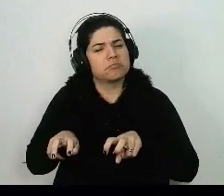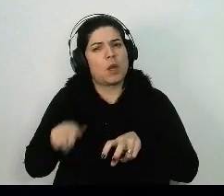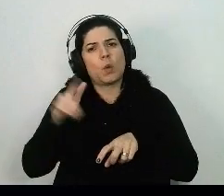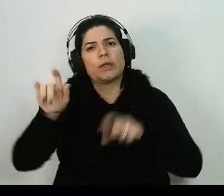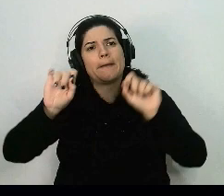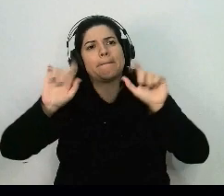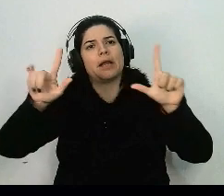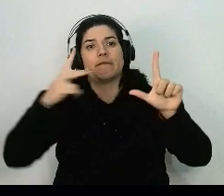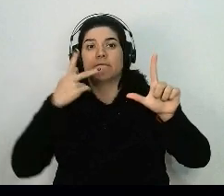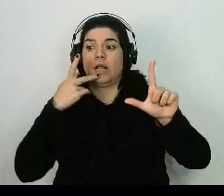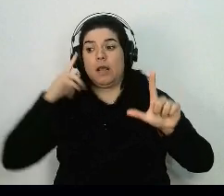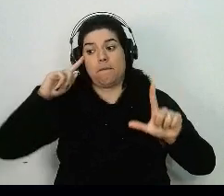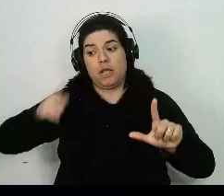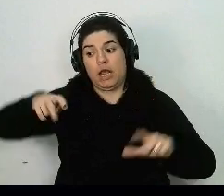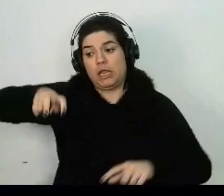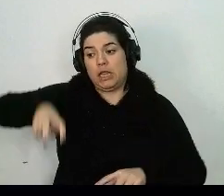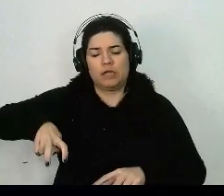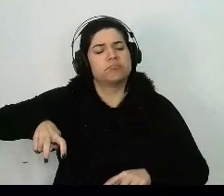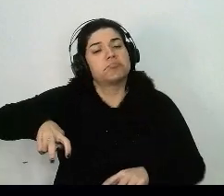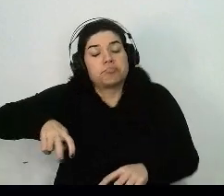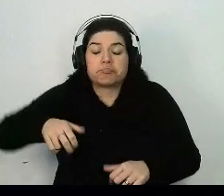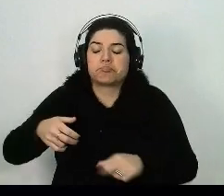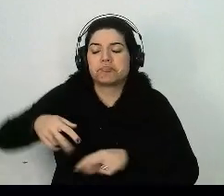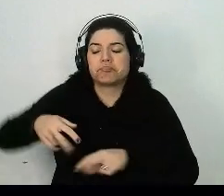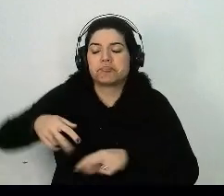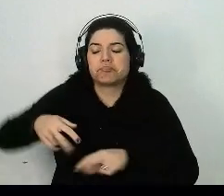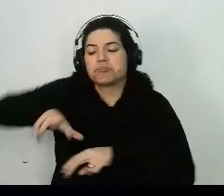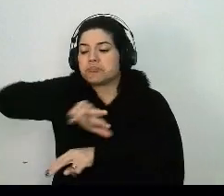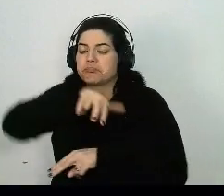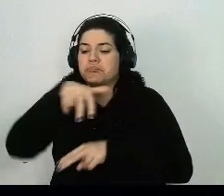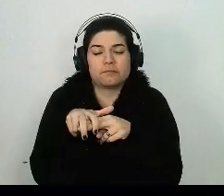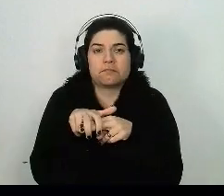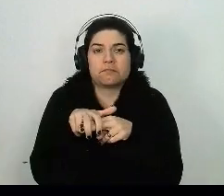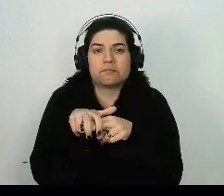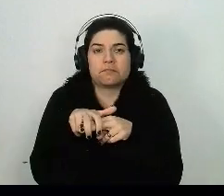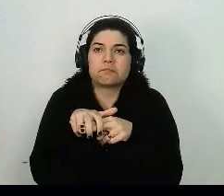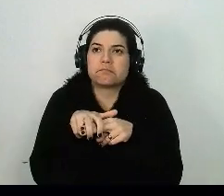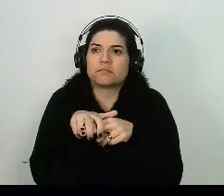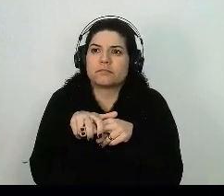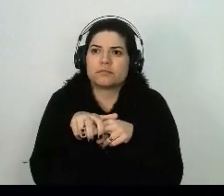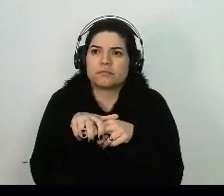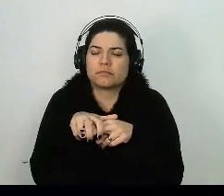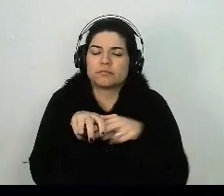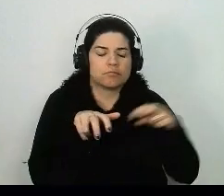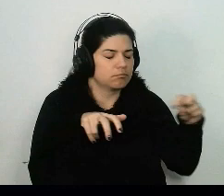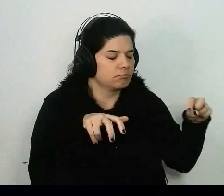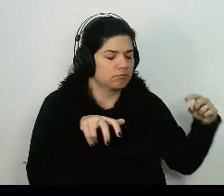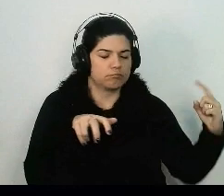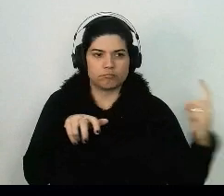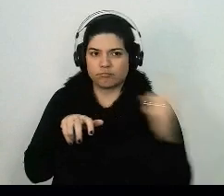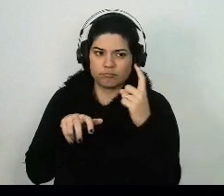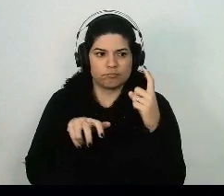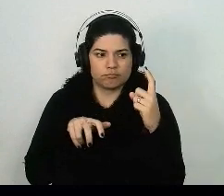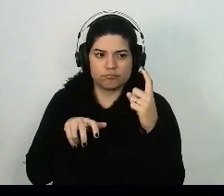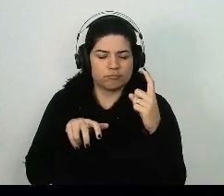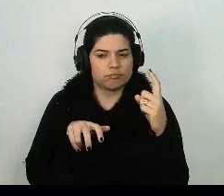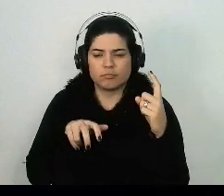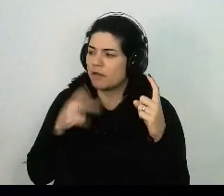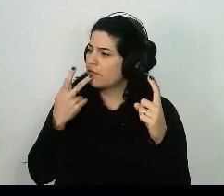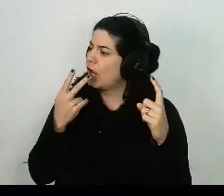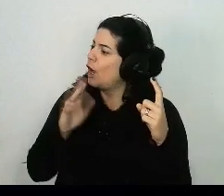sente-se. Você senta, no mesmo momento que você senta, o boneco vira para você e diz o seu nome. Olá,